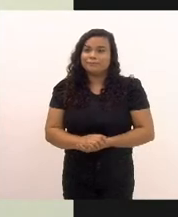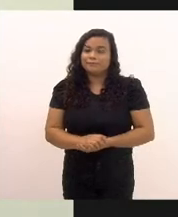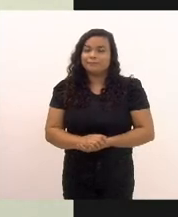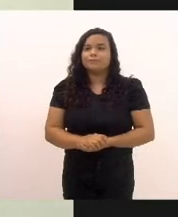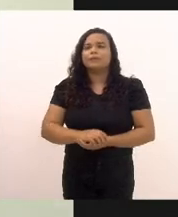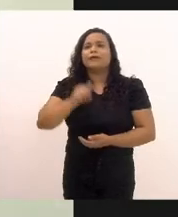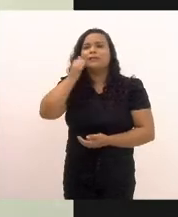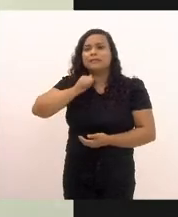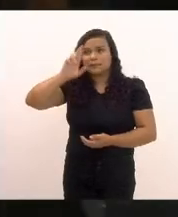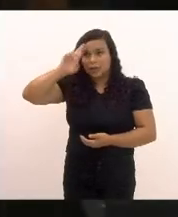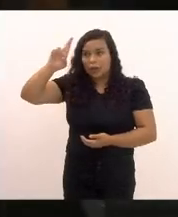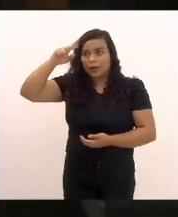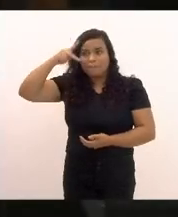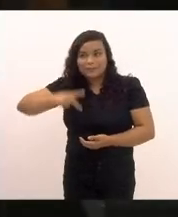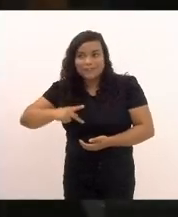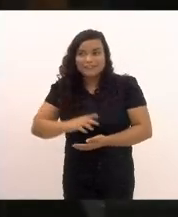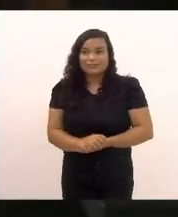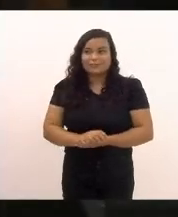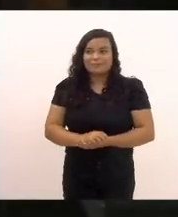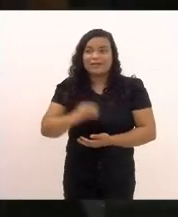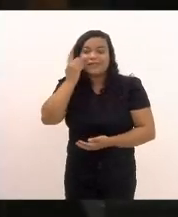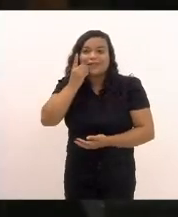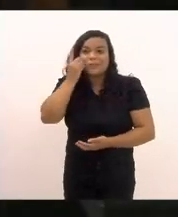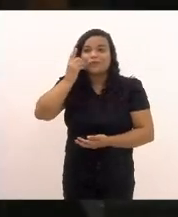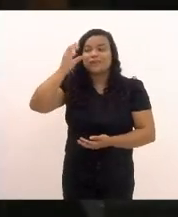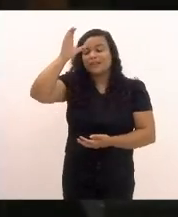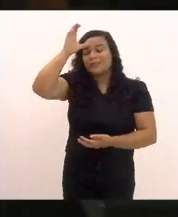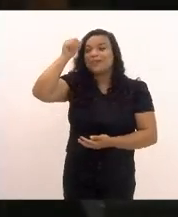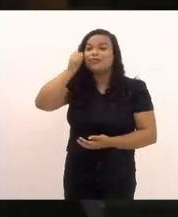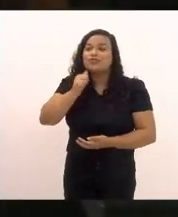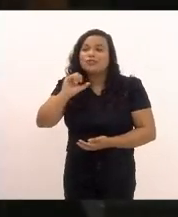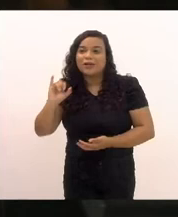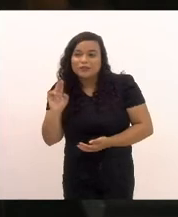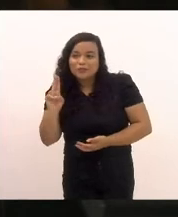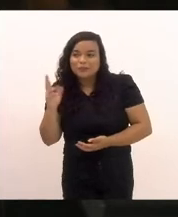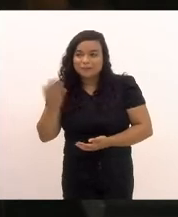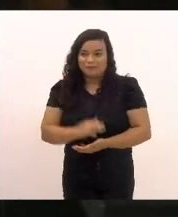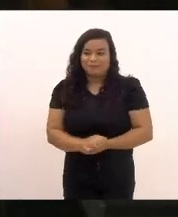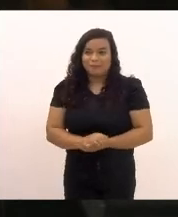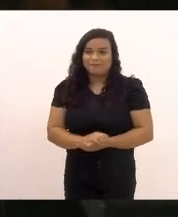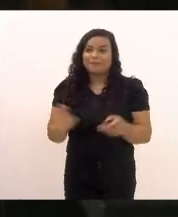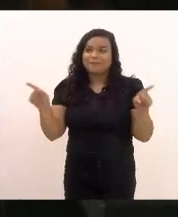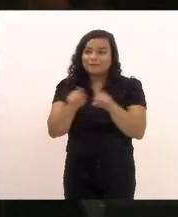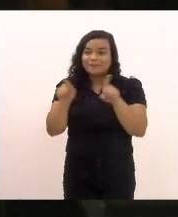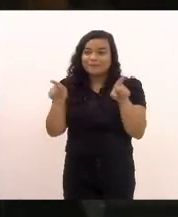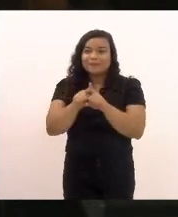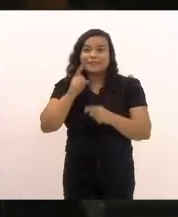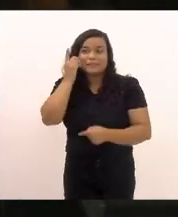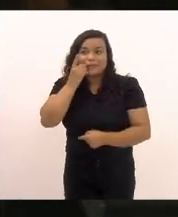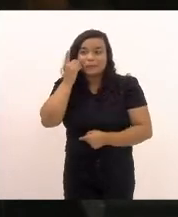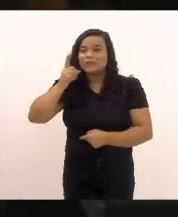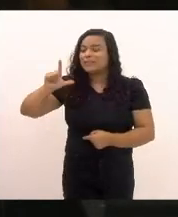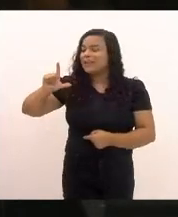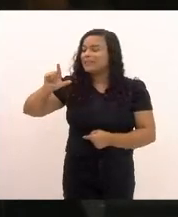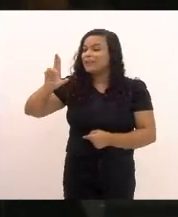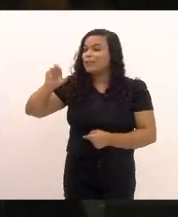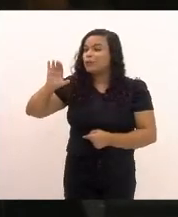Senhora presidente, deputada tia Ju, senhora deputada